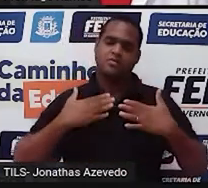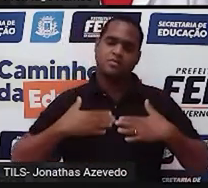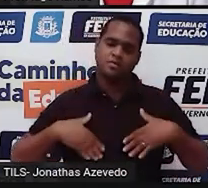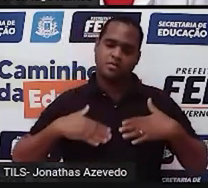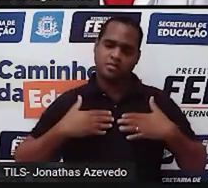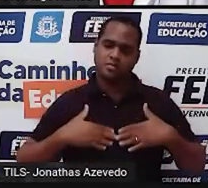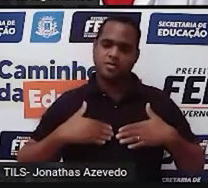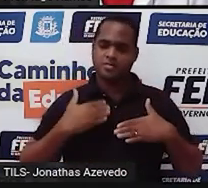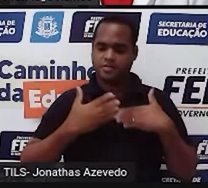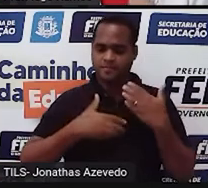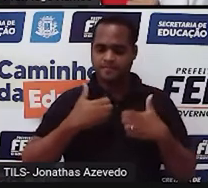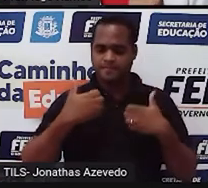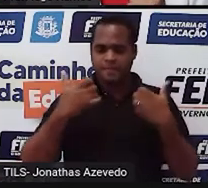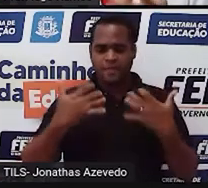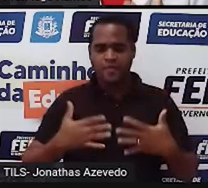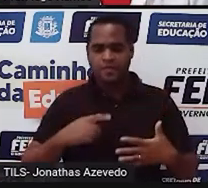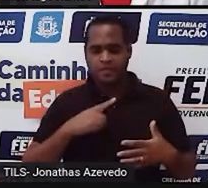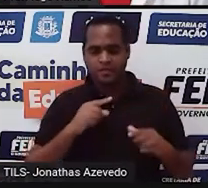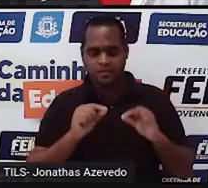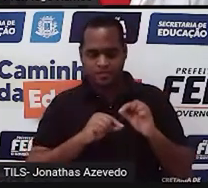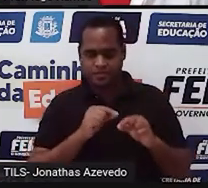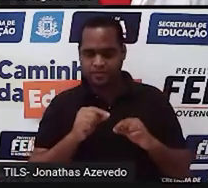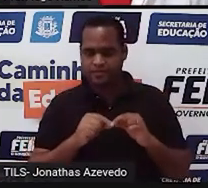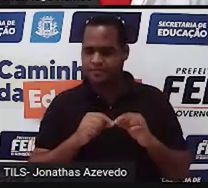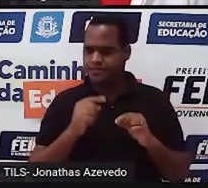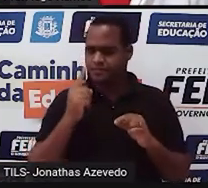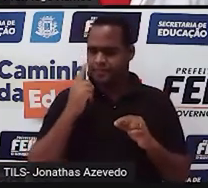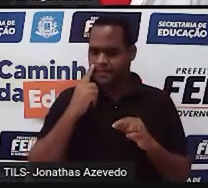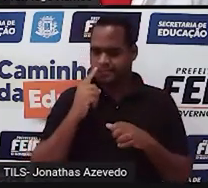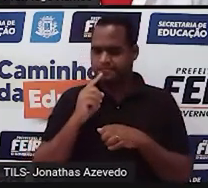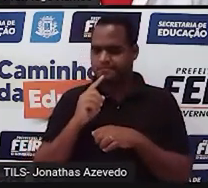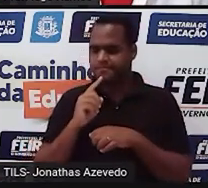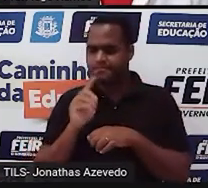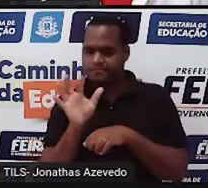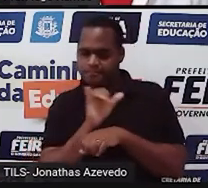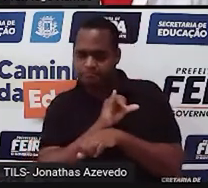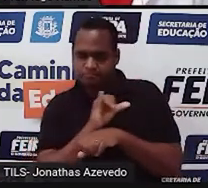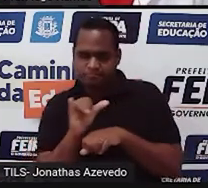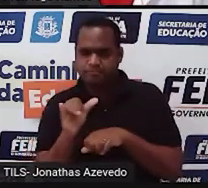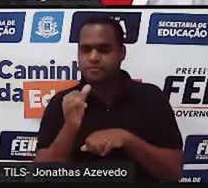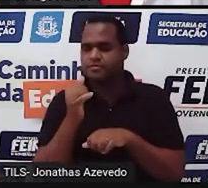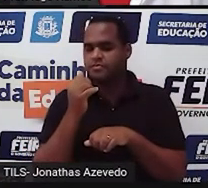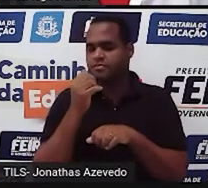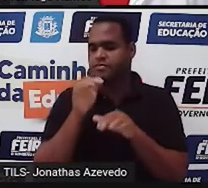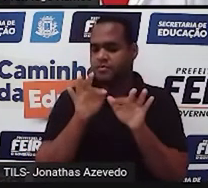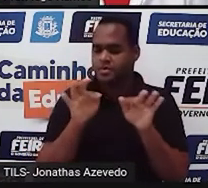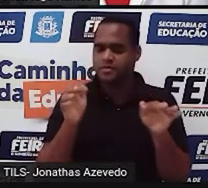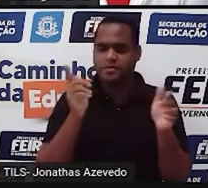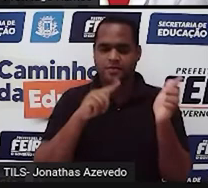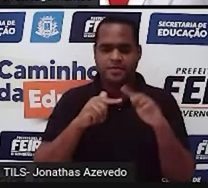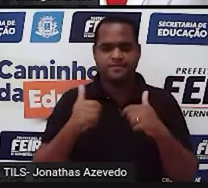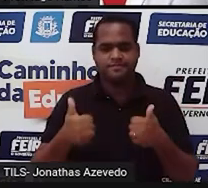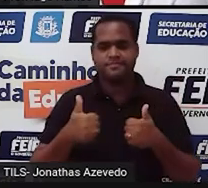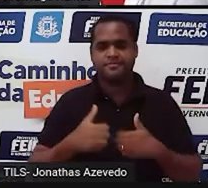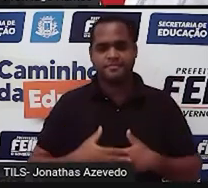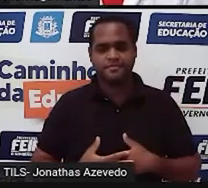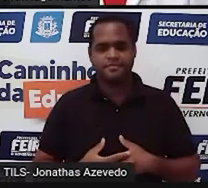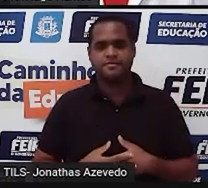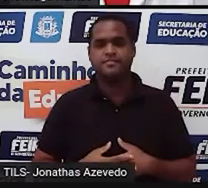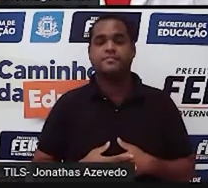de um jeito que a gente né que a gente sempre quer fazer do jeito mais simples que for possível tá bom